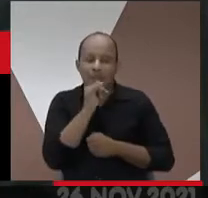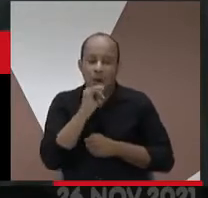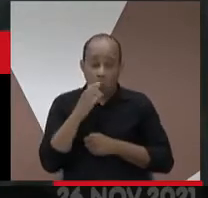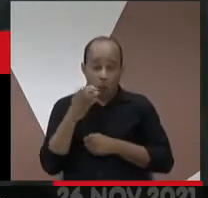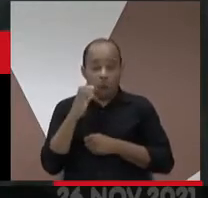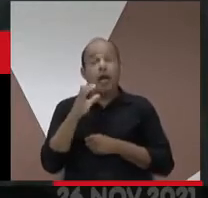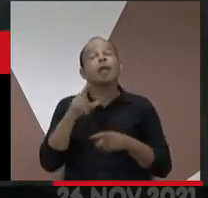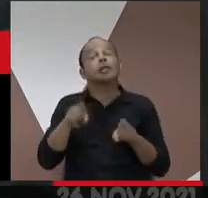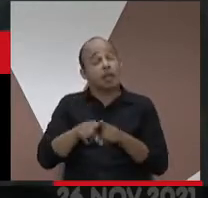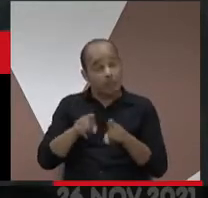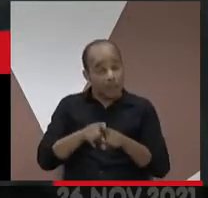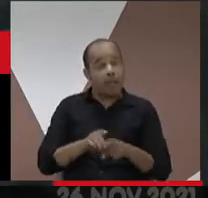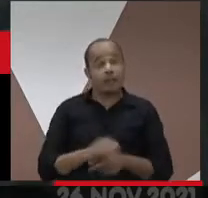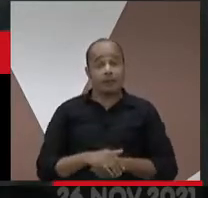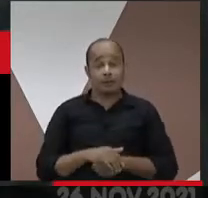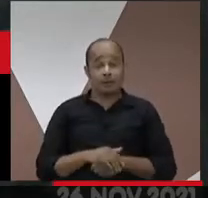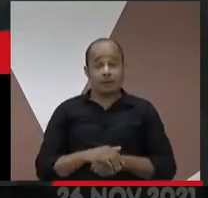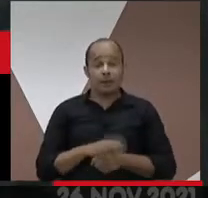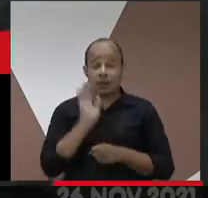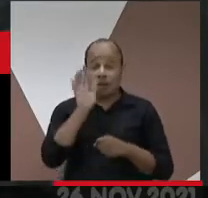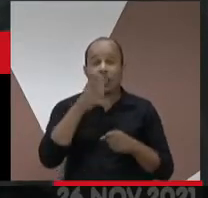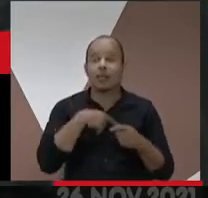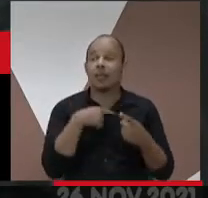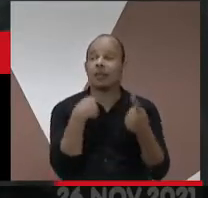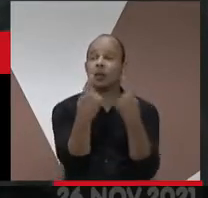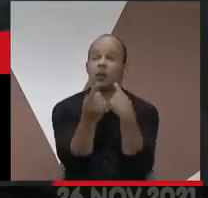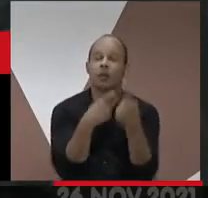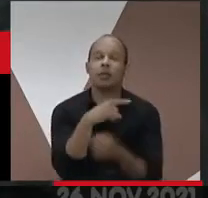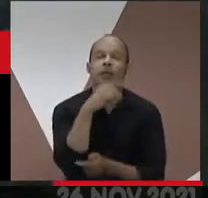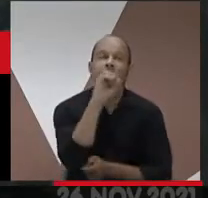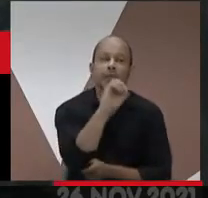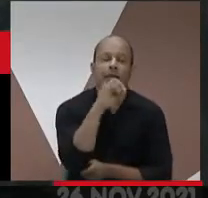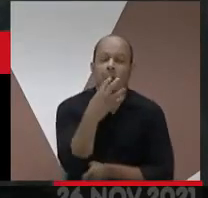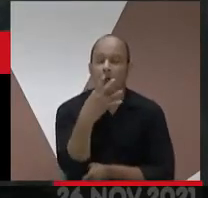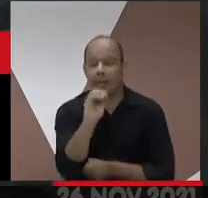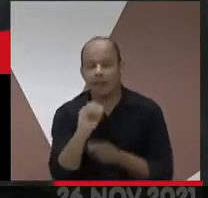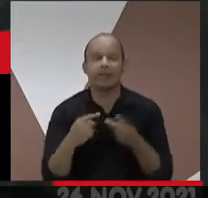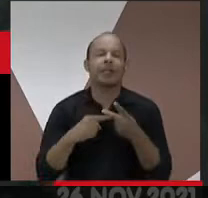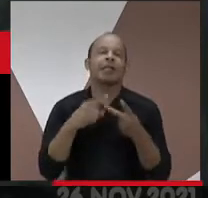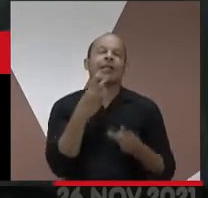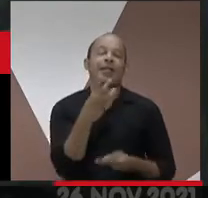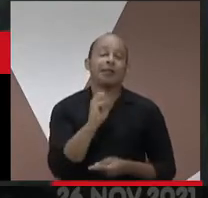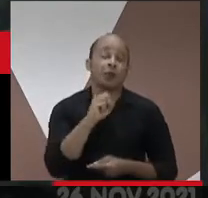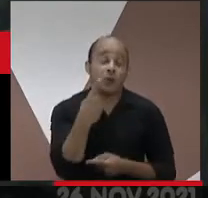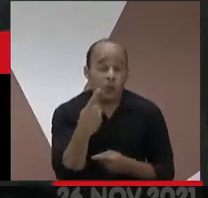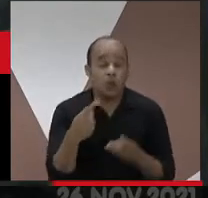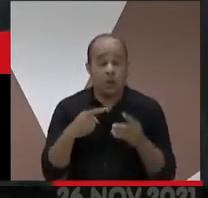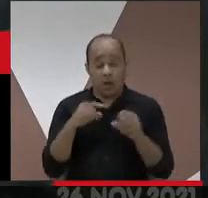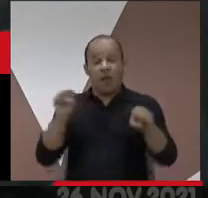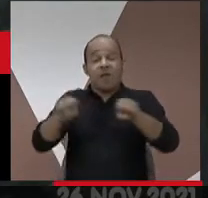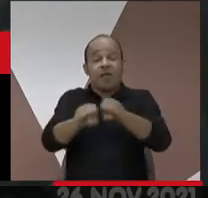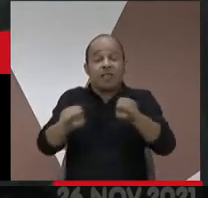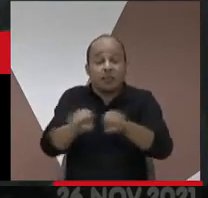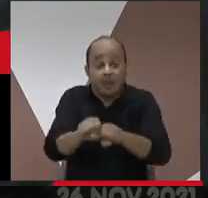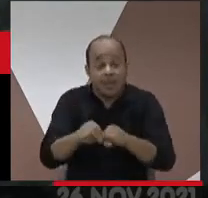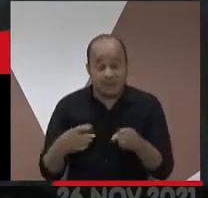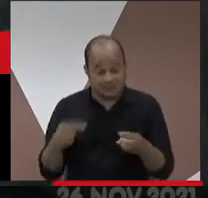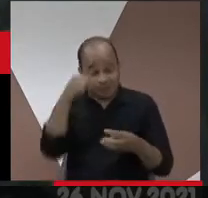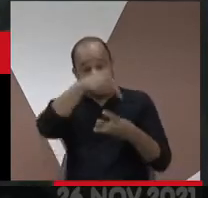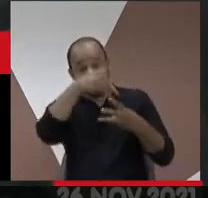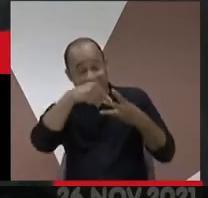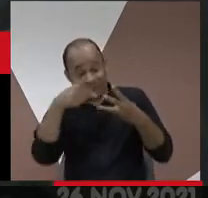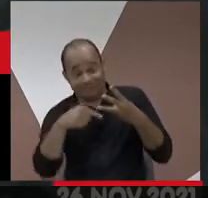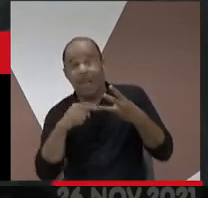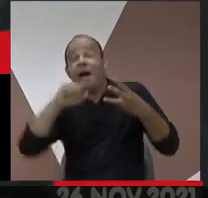já é cortada pela 040, pela 381, pela Via Expressa e mais esse corte.